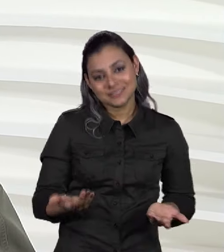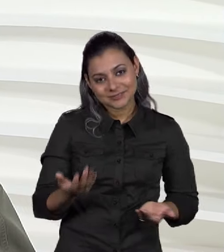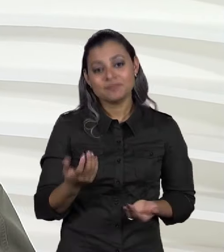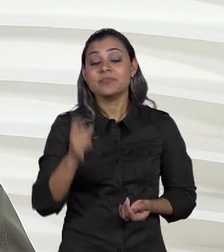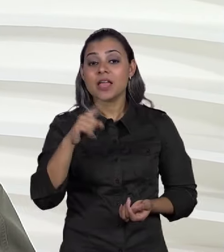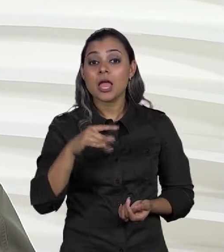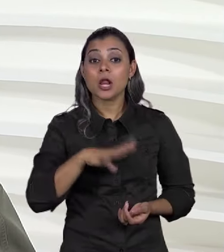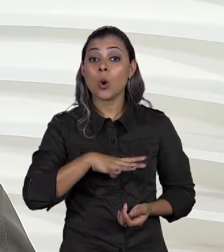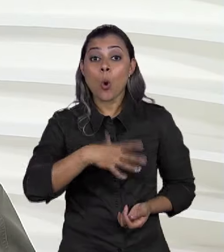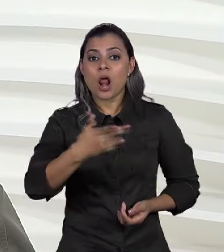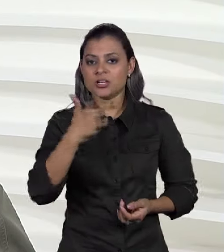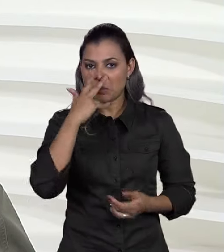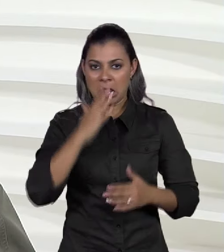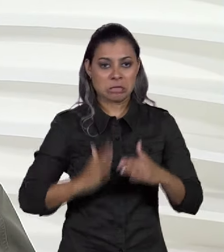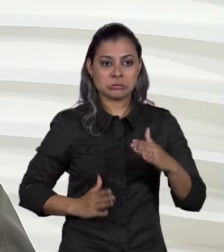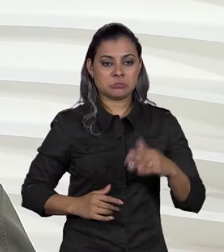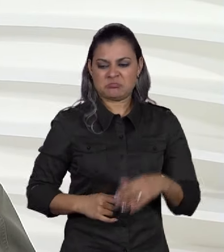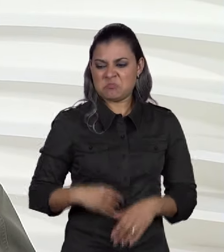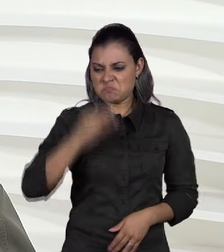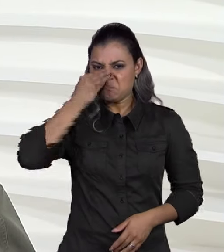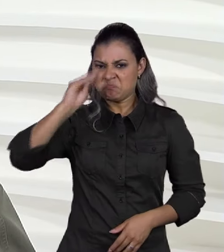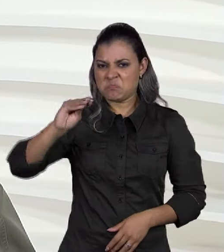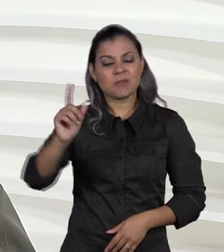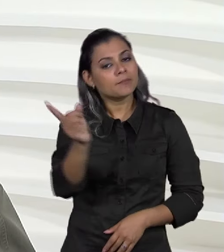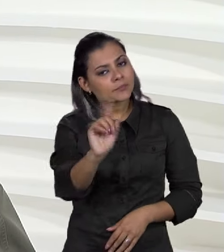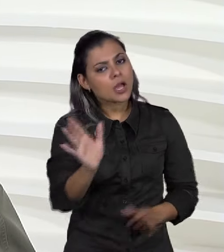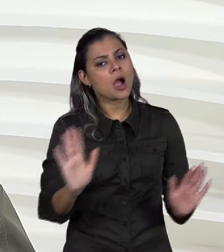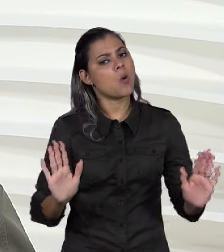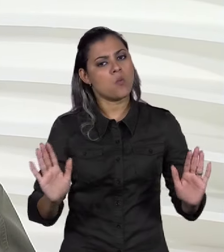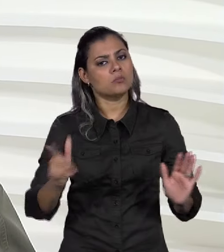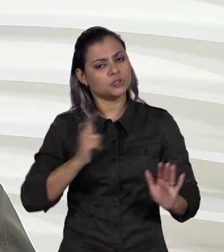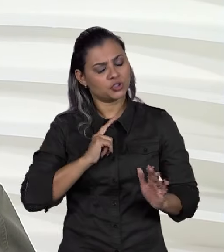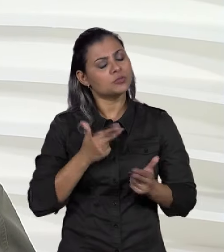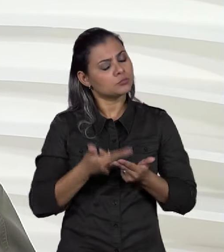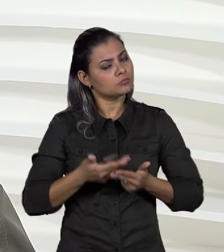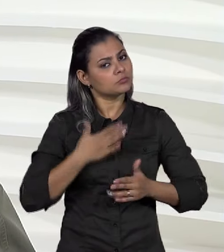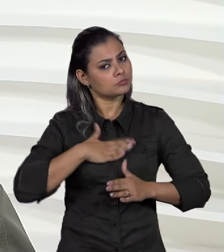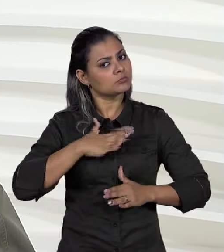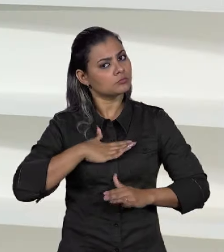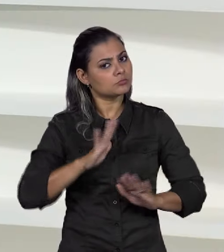não passava do limite dela. Eu me lembro uma vez que eu estava...